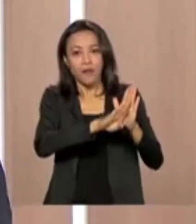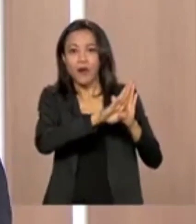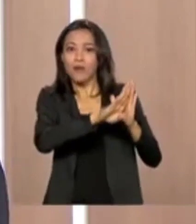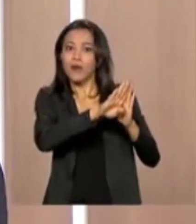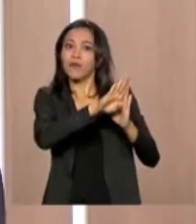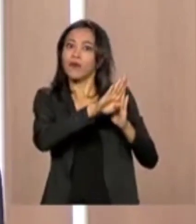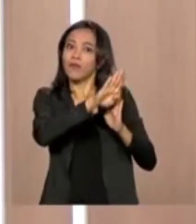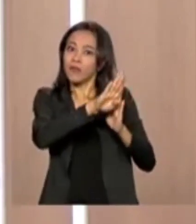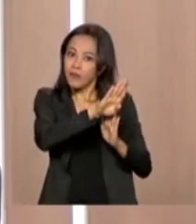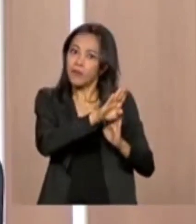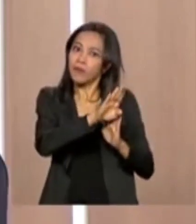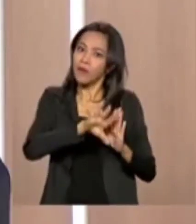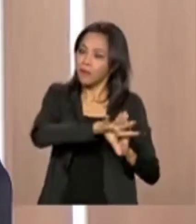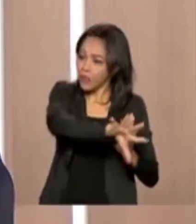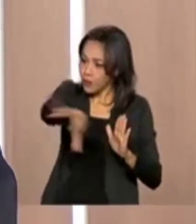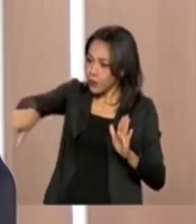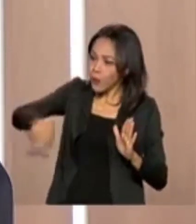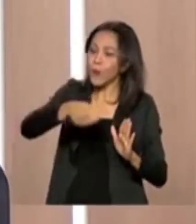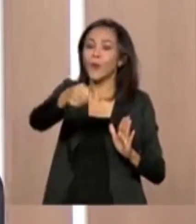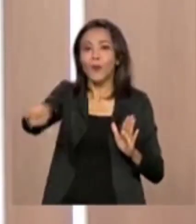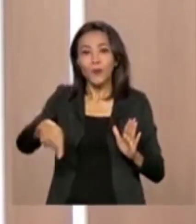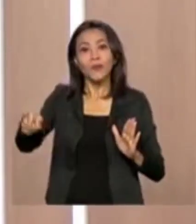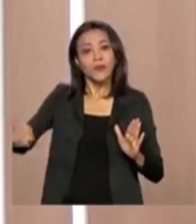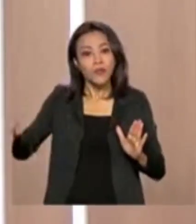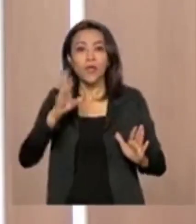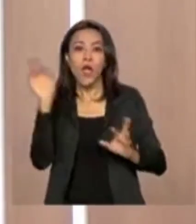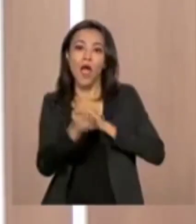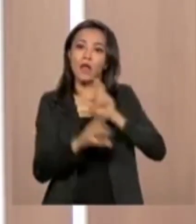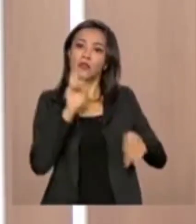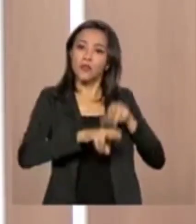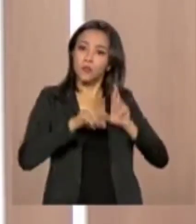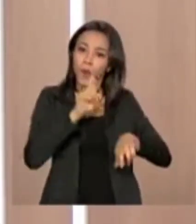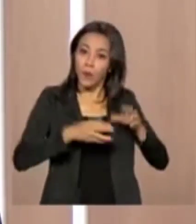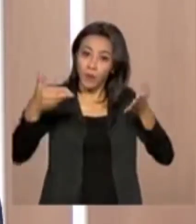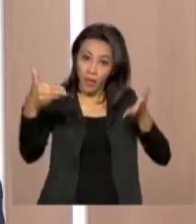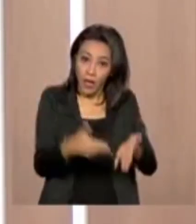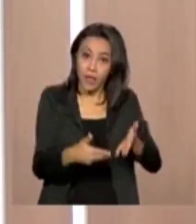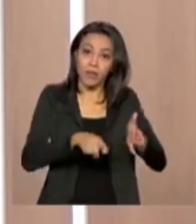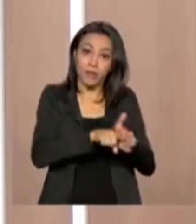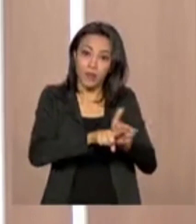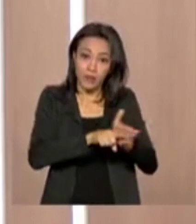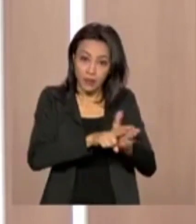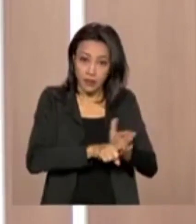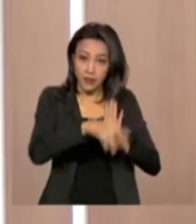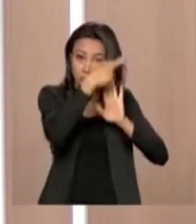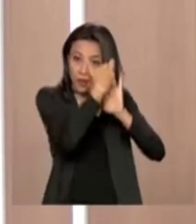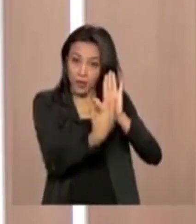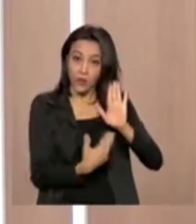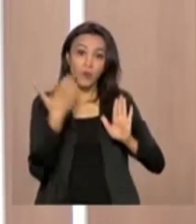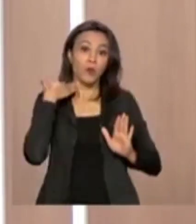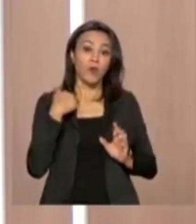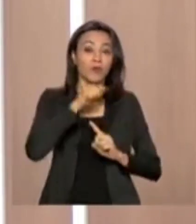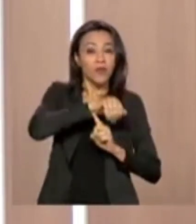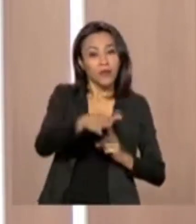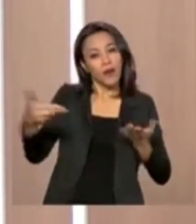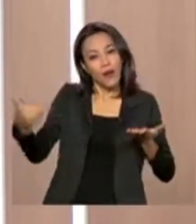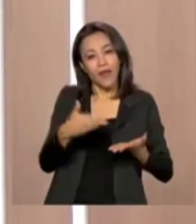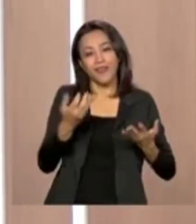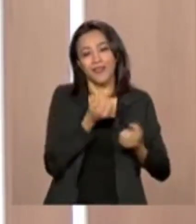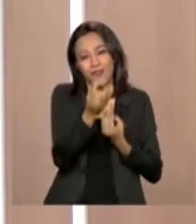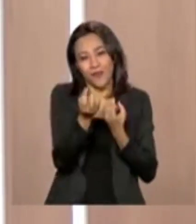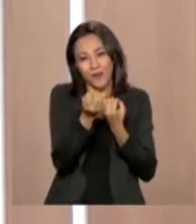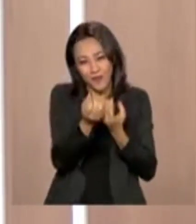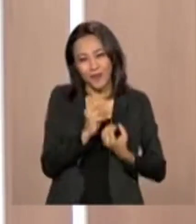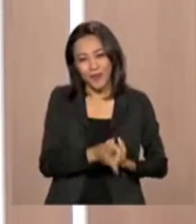investimento quanto os analistas financeiros que respondem a essa pesquisa do Banco Central, o Boletim Focus. Essa informação que nós temos para você hoje.